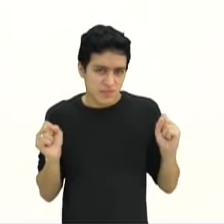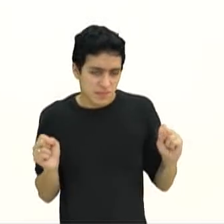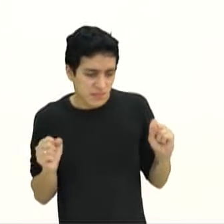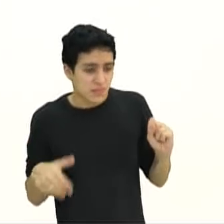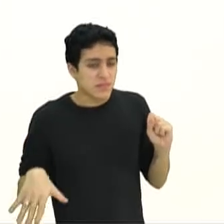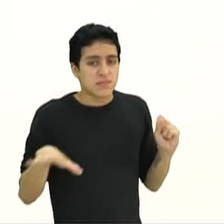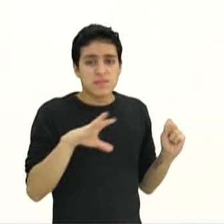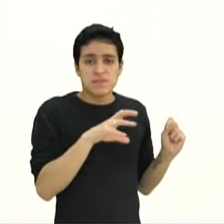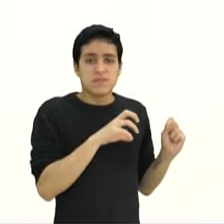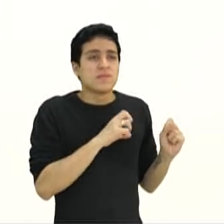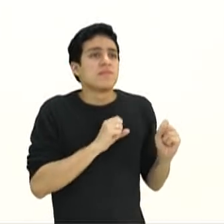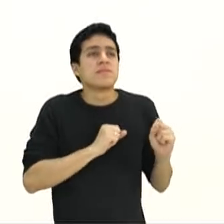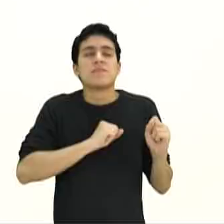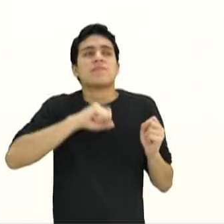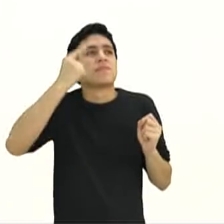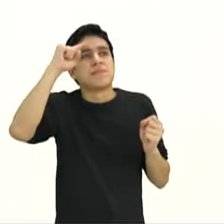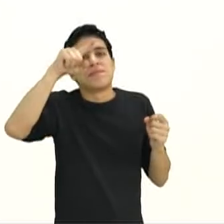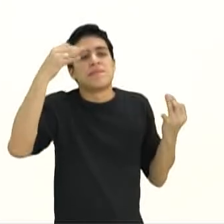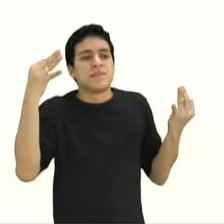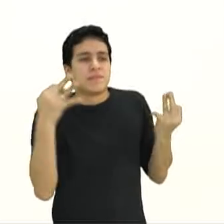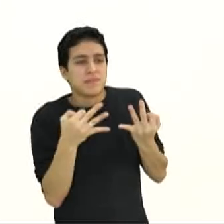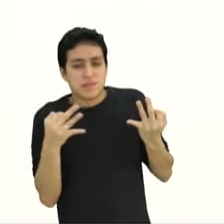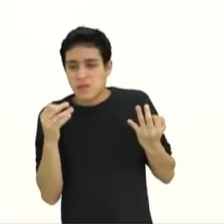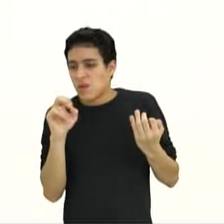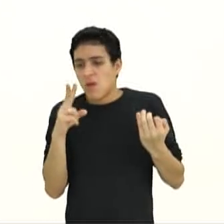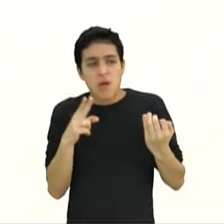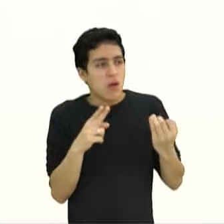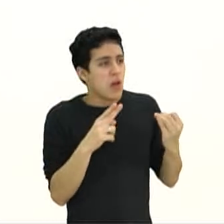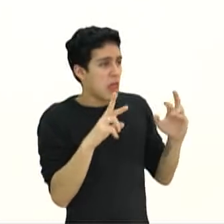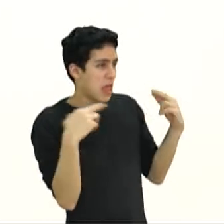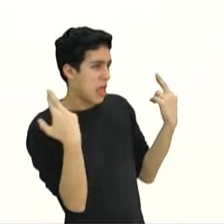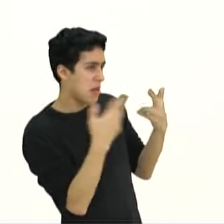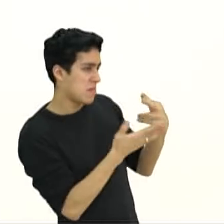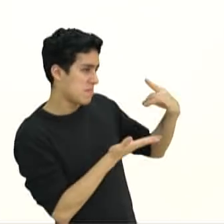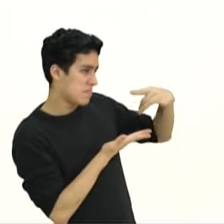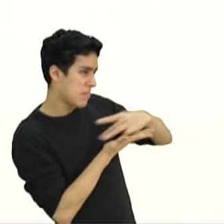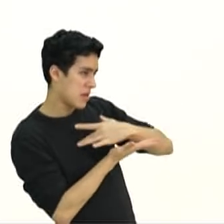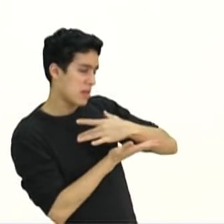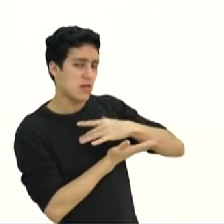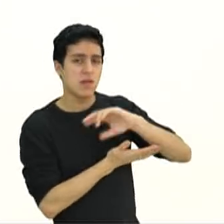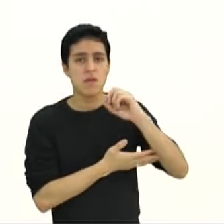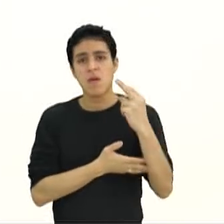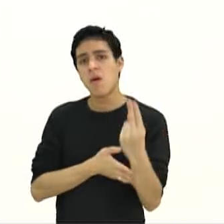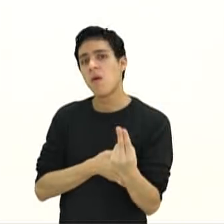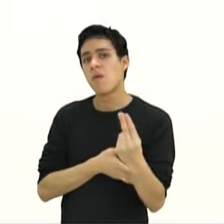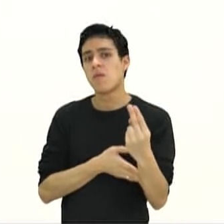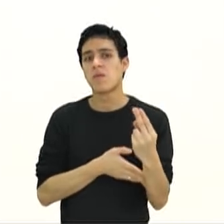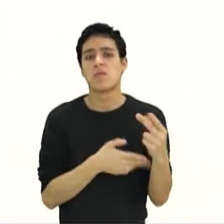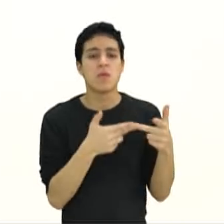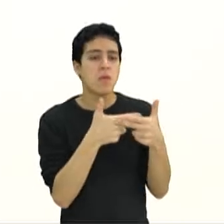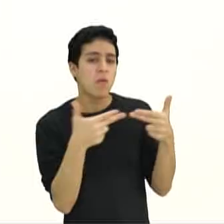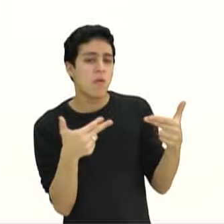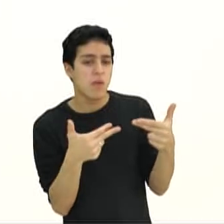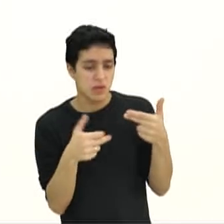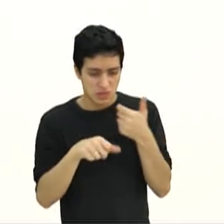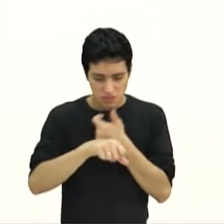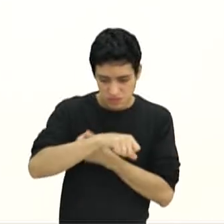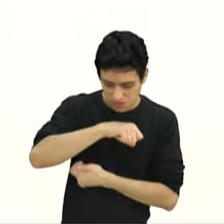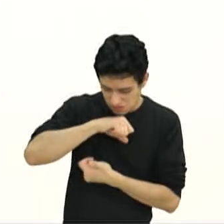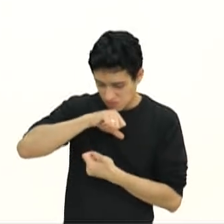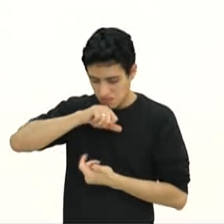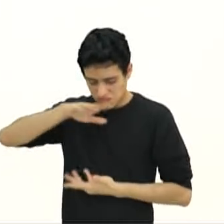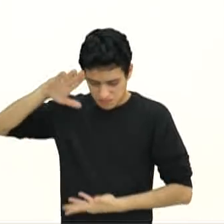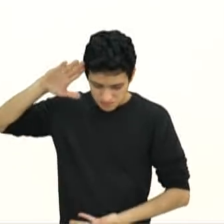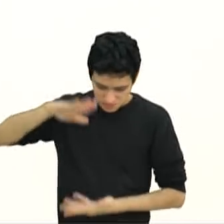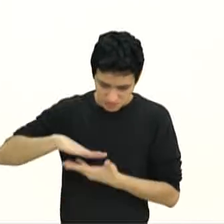amor idealizado, ser banido de um reino, ou até drogas que nos fazem mudar de tamanho. A